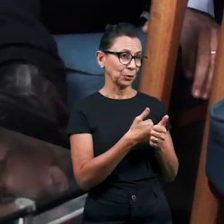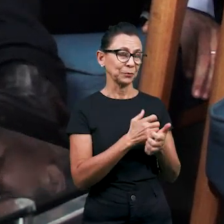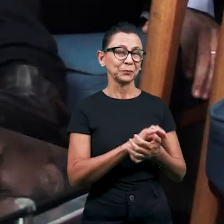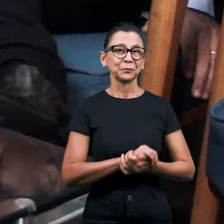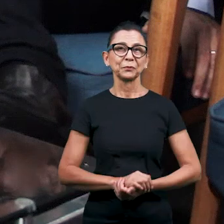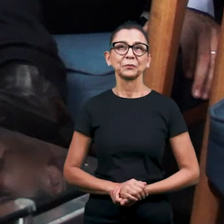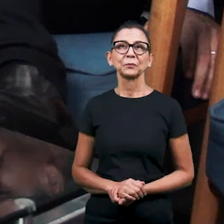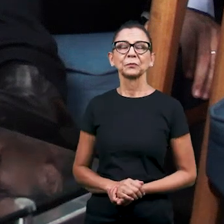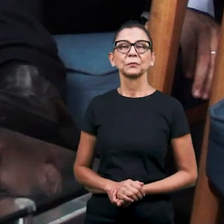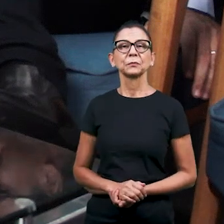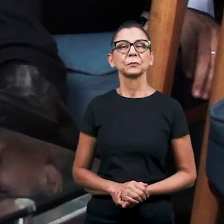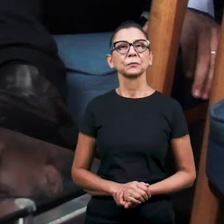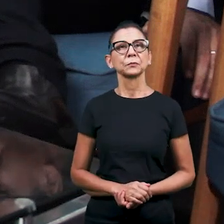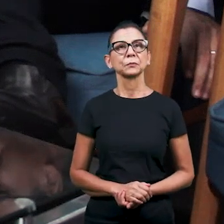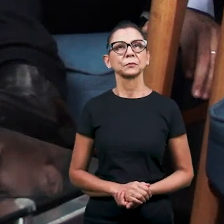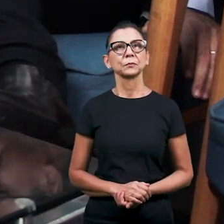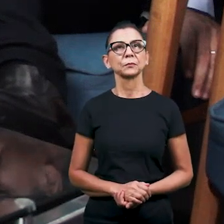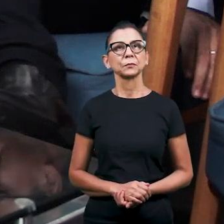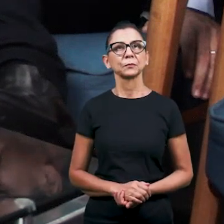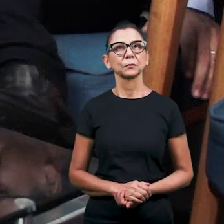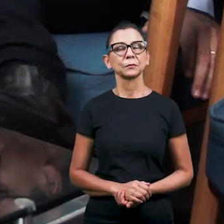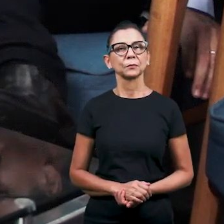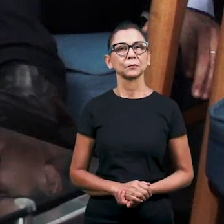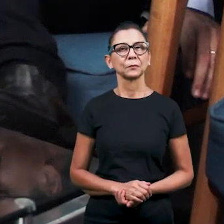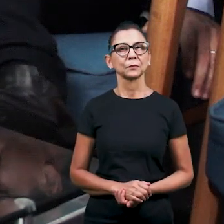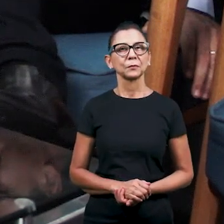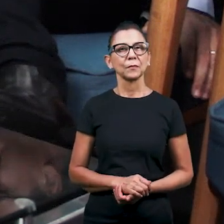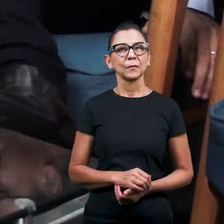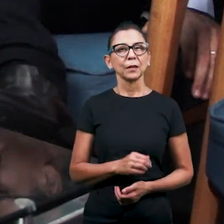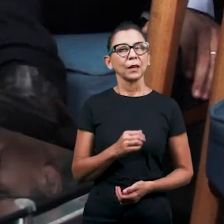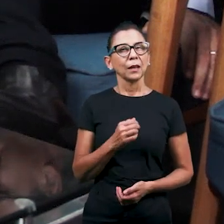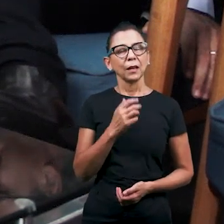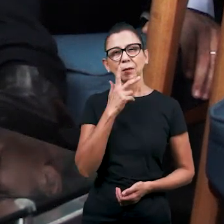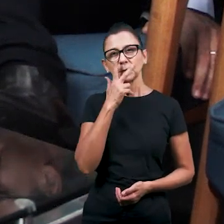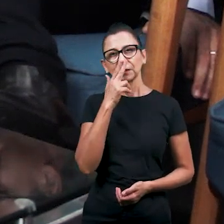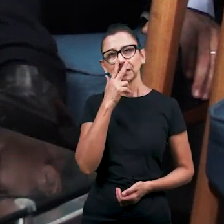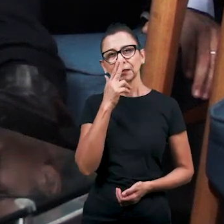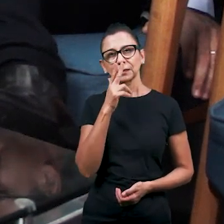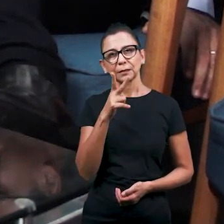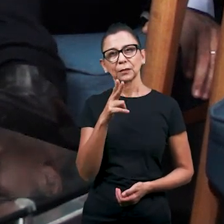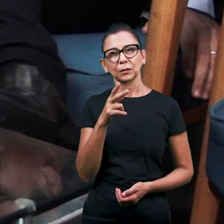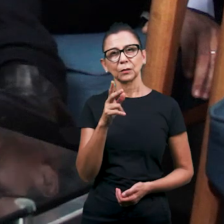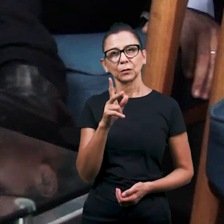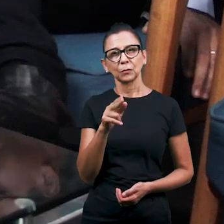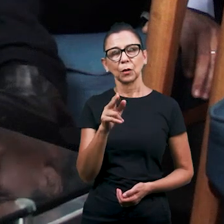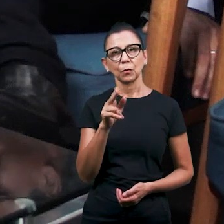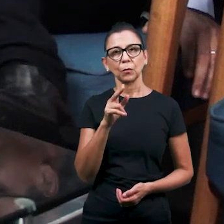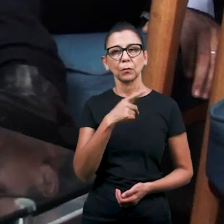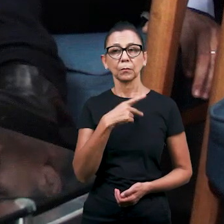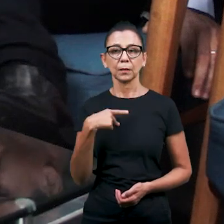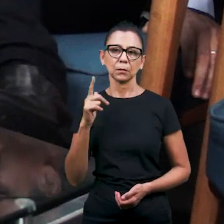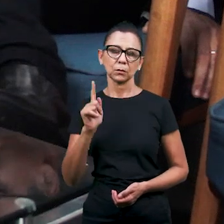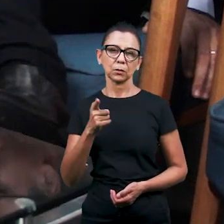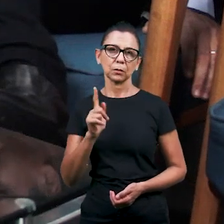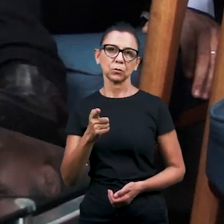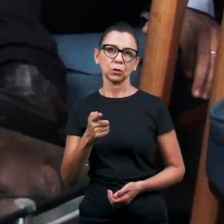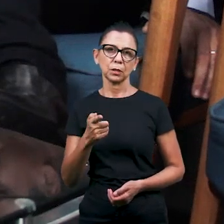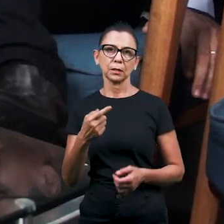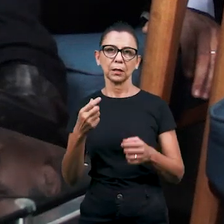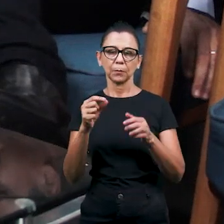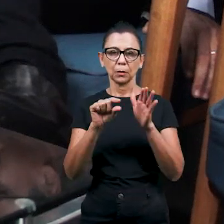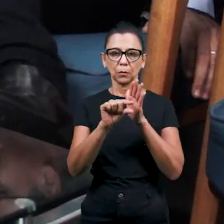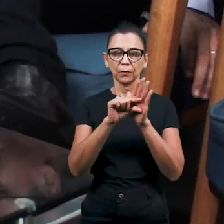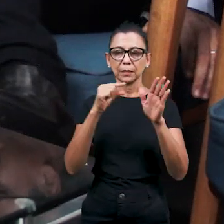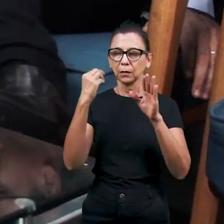Na quarta, vai ter assim, conselhos bíblicos de pastores para os jovens. Um quadro. Até o nome vai